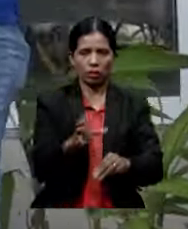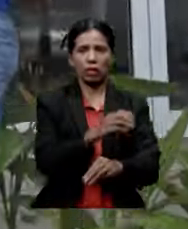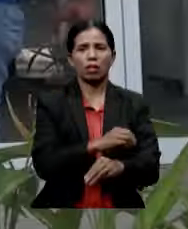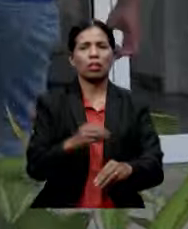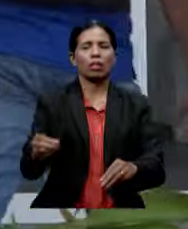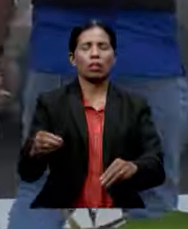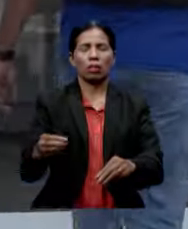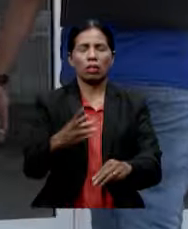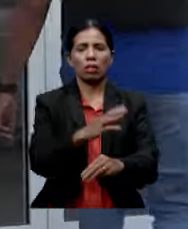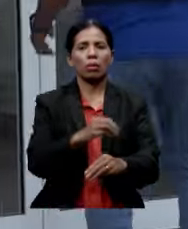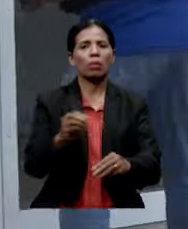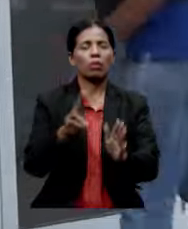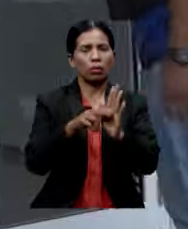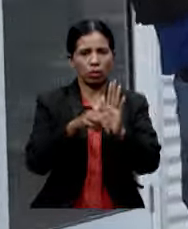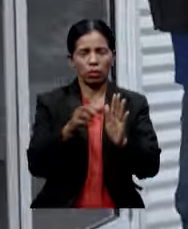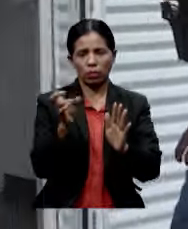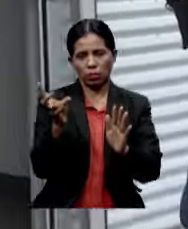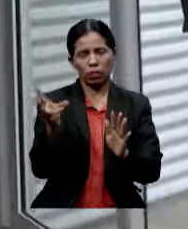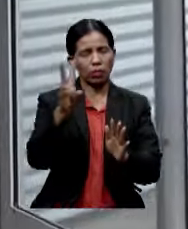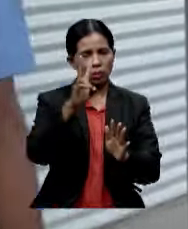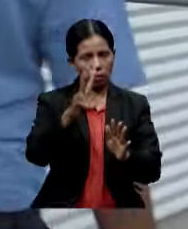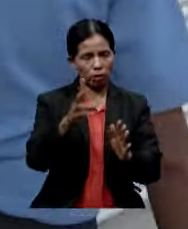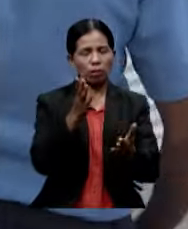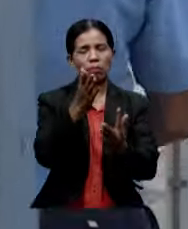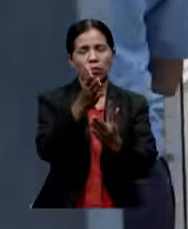no Lurecim Rua, onde submete para processo